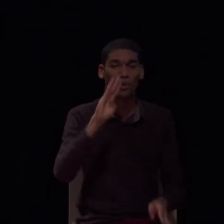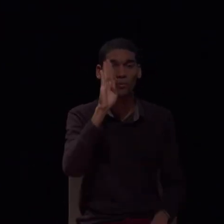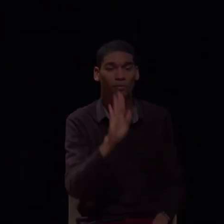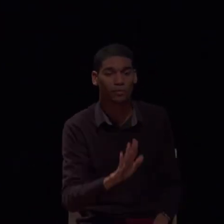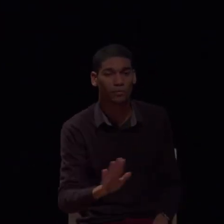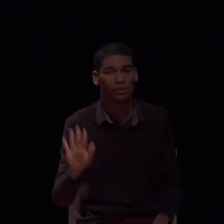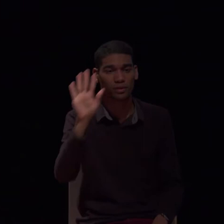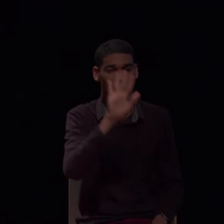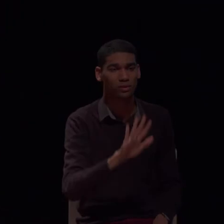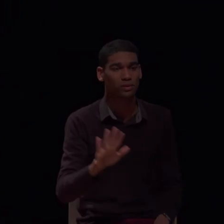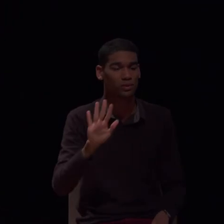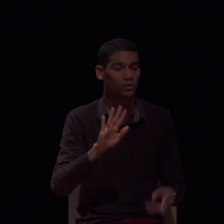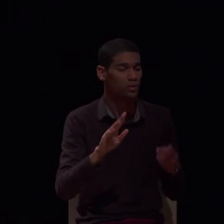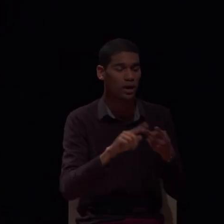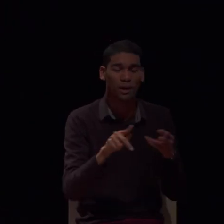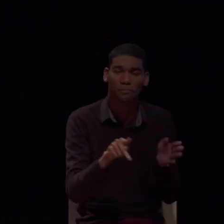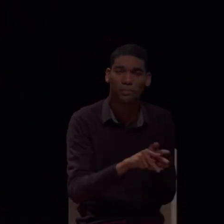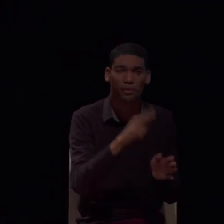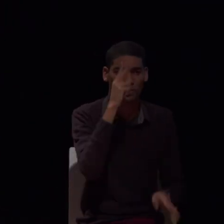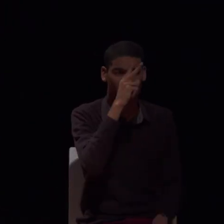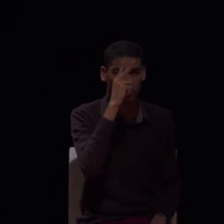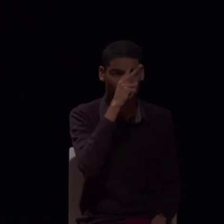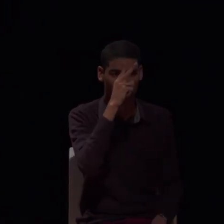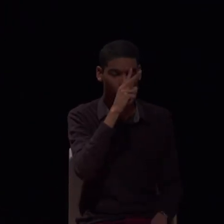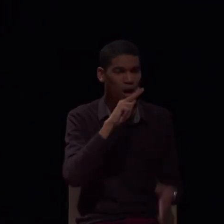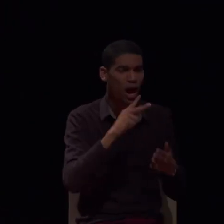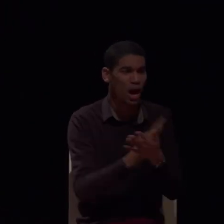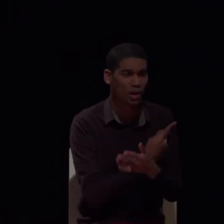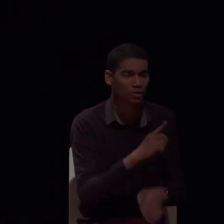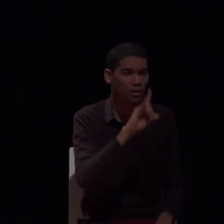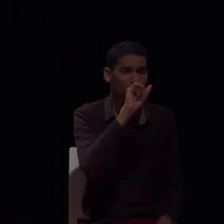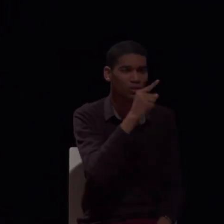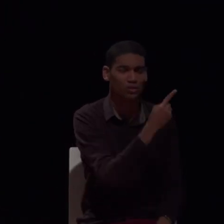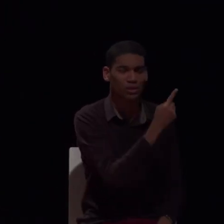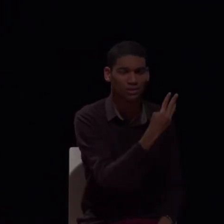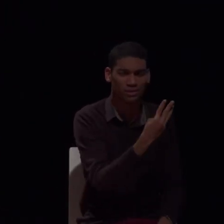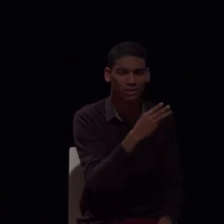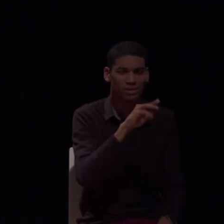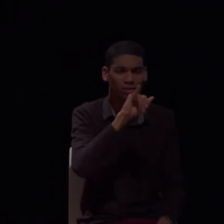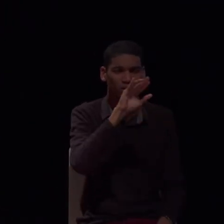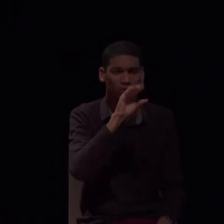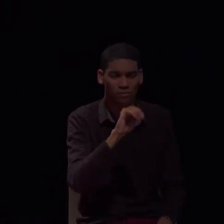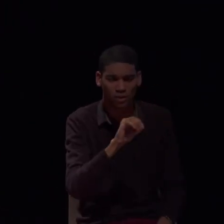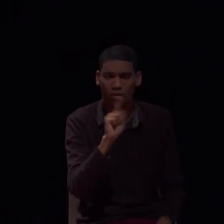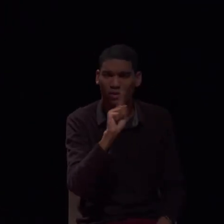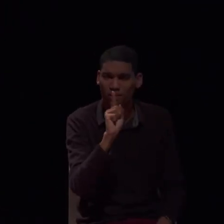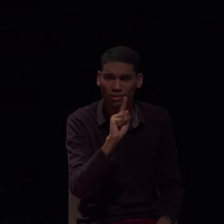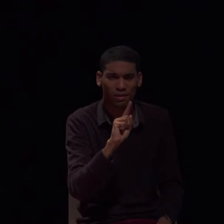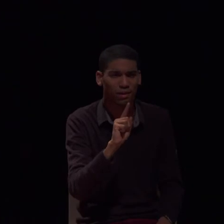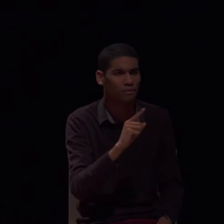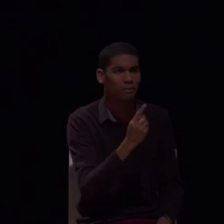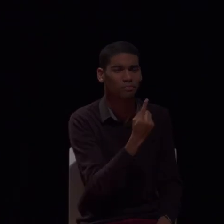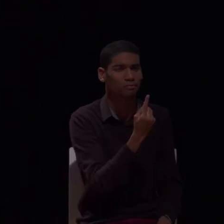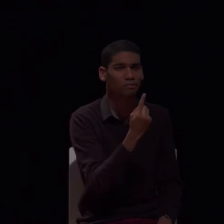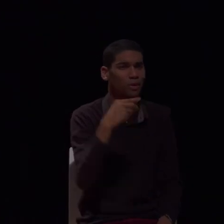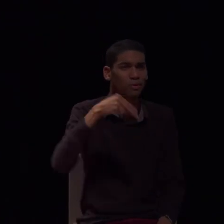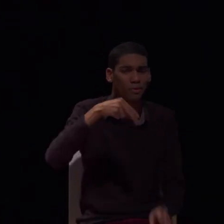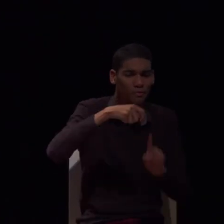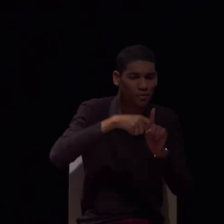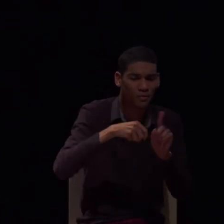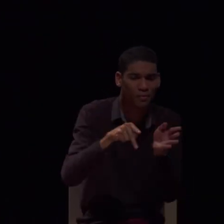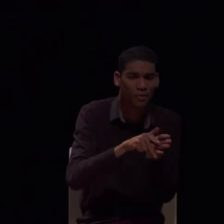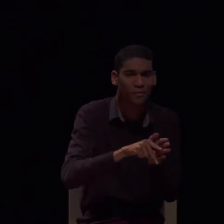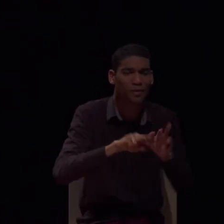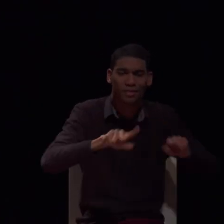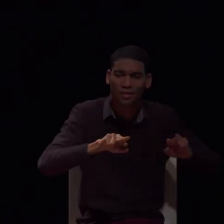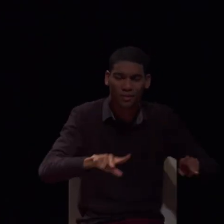brasil ela não é um recorte ela não acontece em 13 de maio ela não acontece em 20 de novembro ela acontece todos os dias e ela não acontece na vida